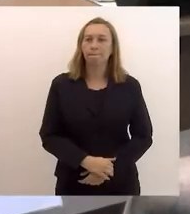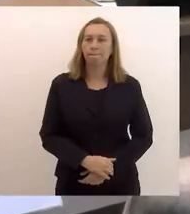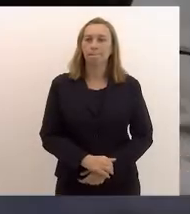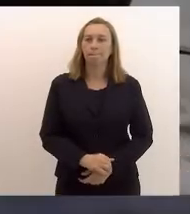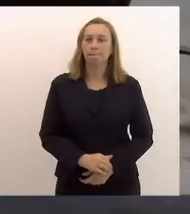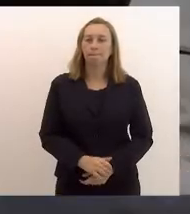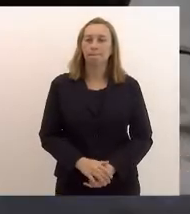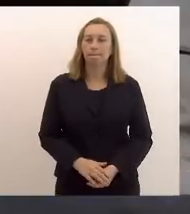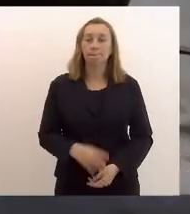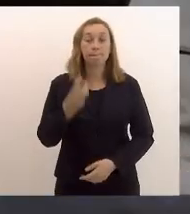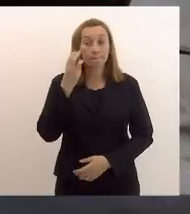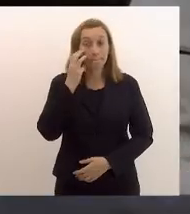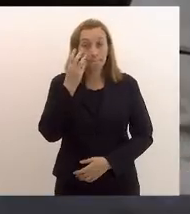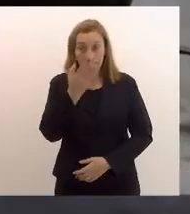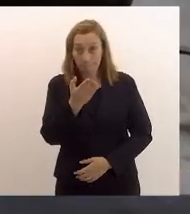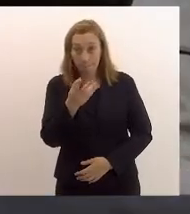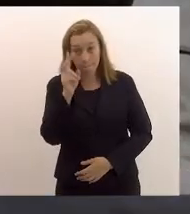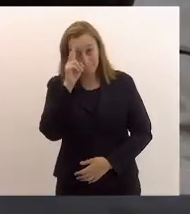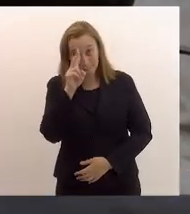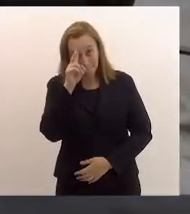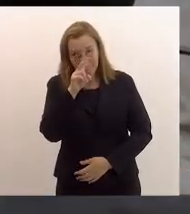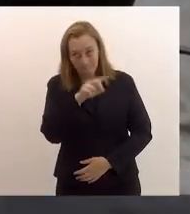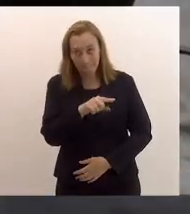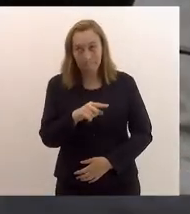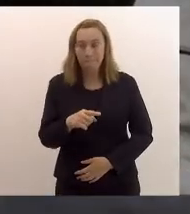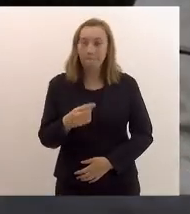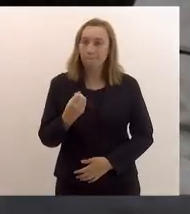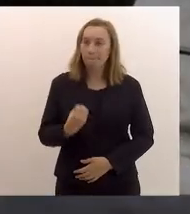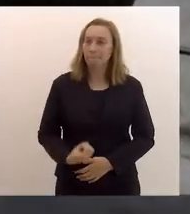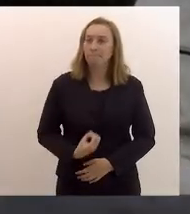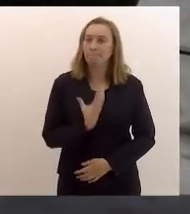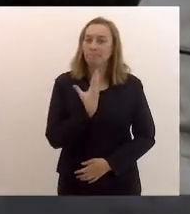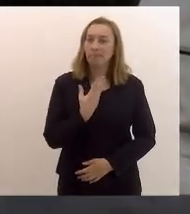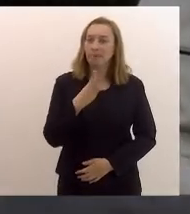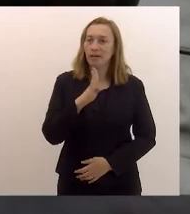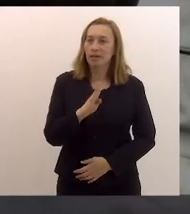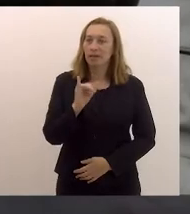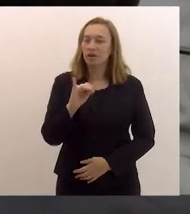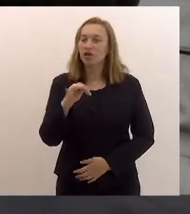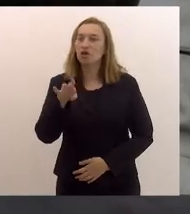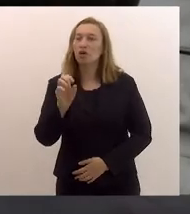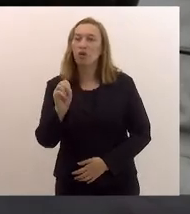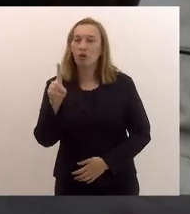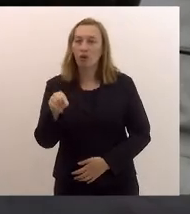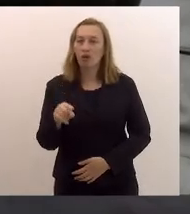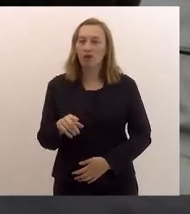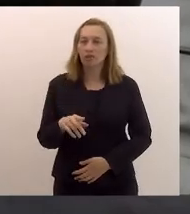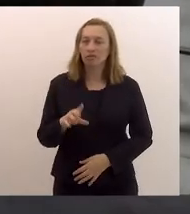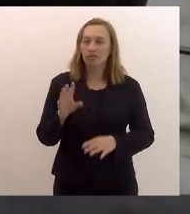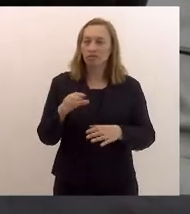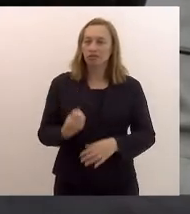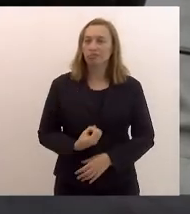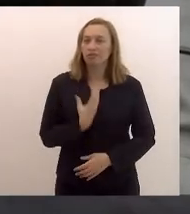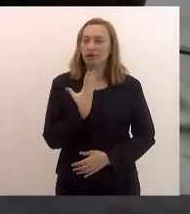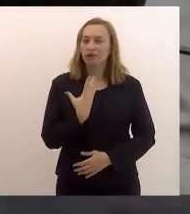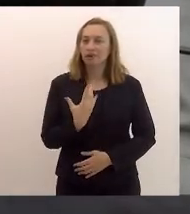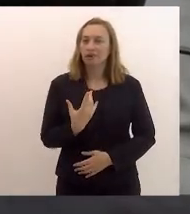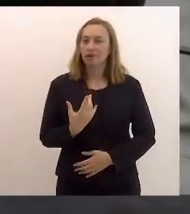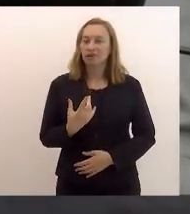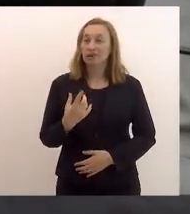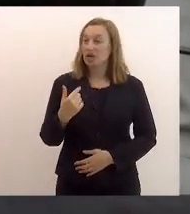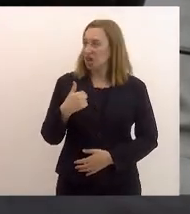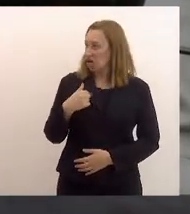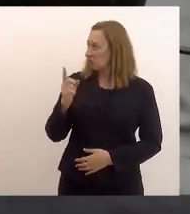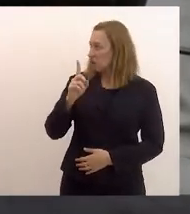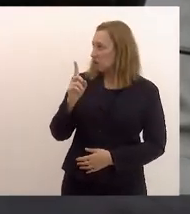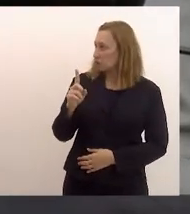e o waldeck fez lembrar aqui o nosso poeta Belchior que ele diz um poema mais ou menos assim não